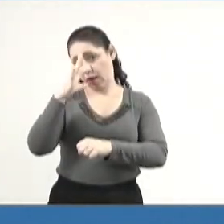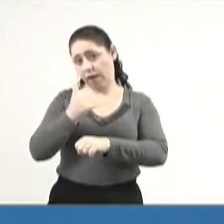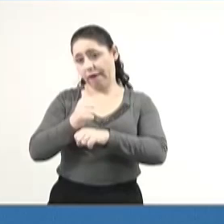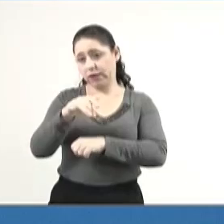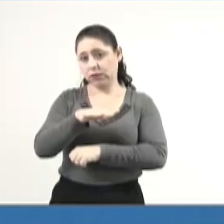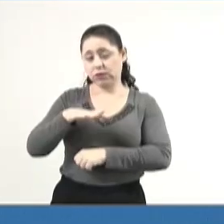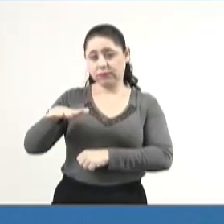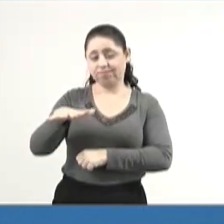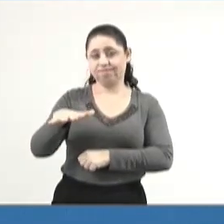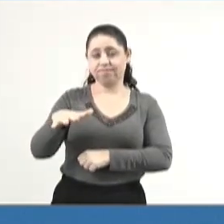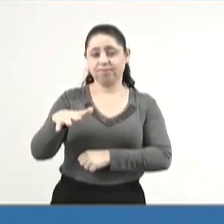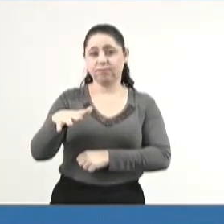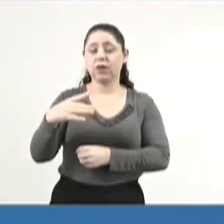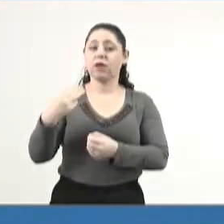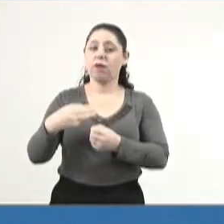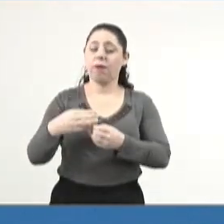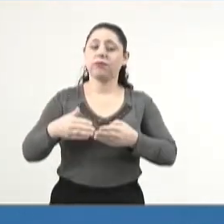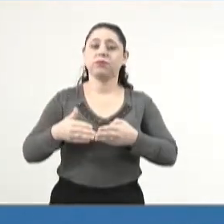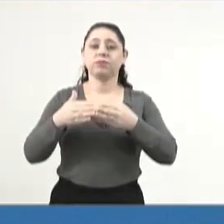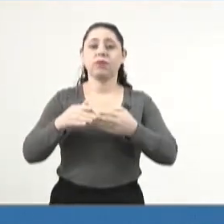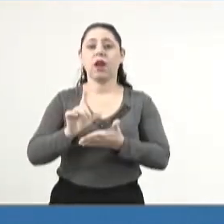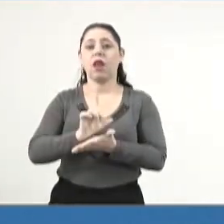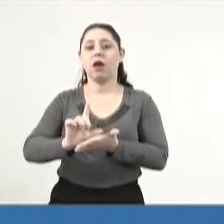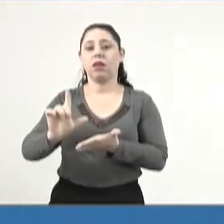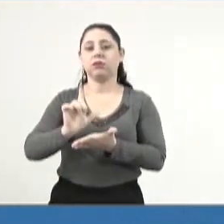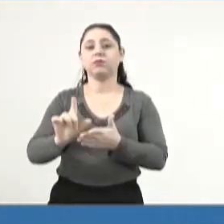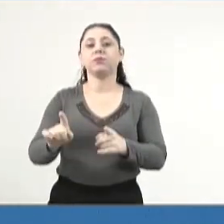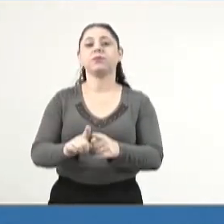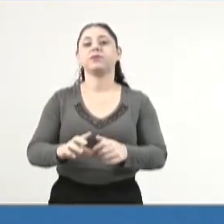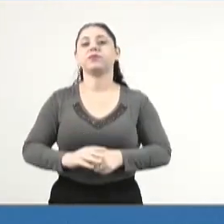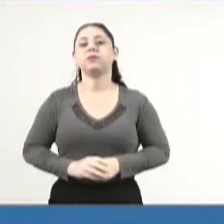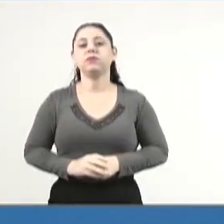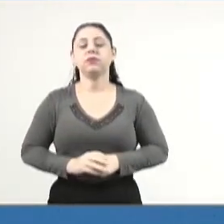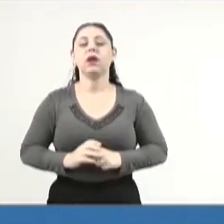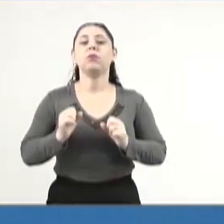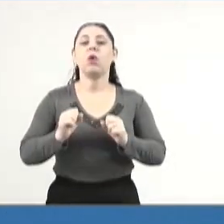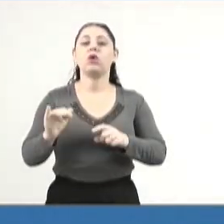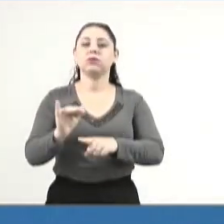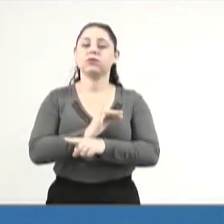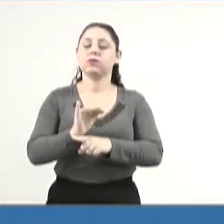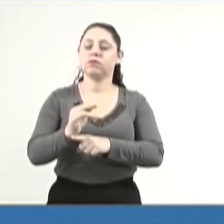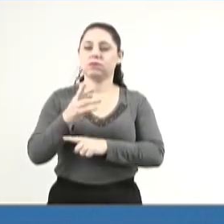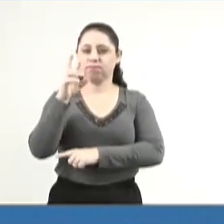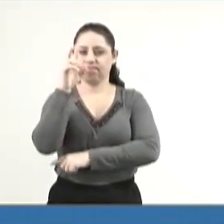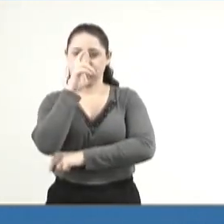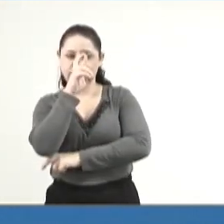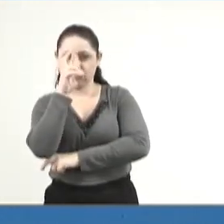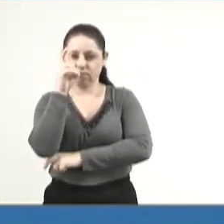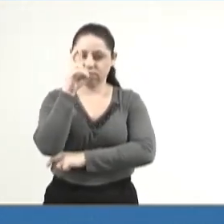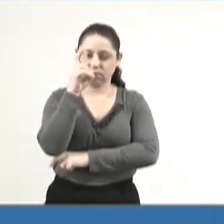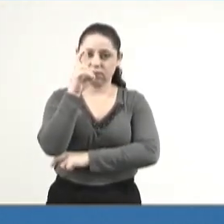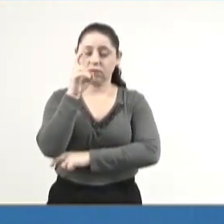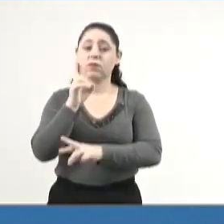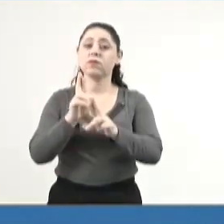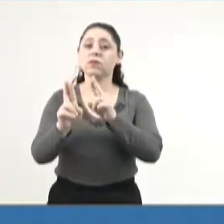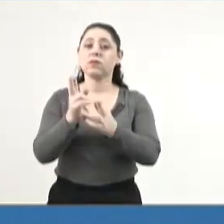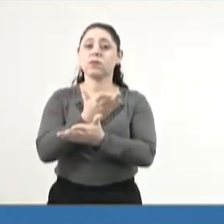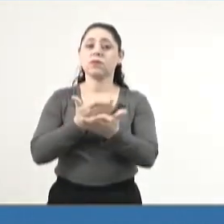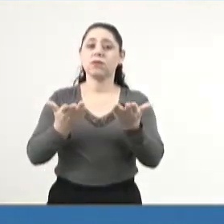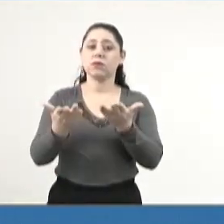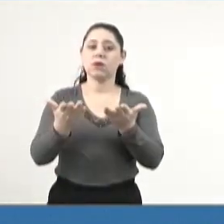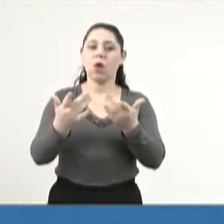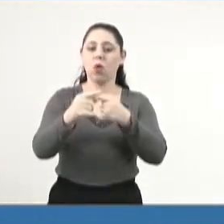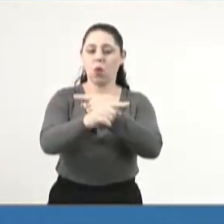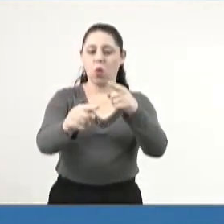na região do Pantanal, nos municípios de Corumbá e Ladário, que ele possa articular ações de fiscalização em relação